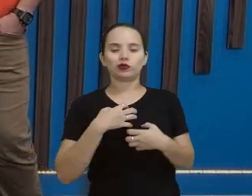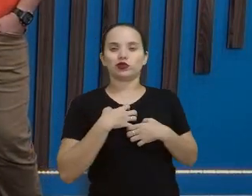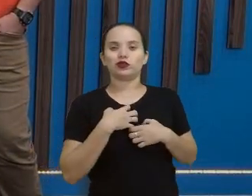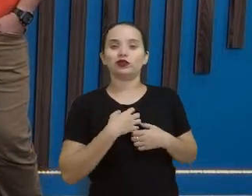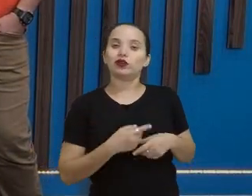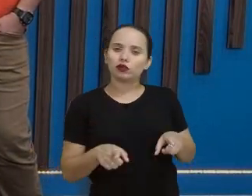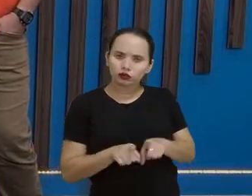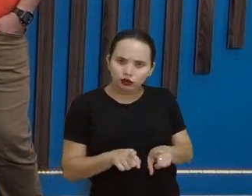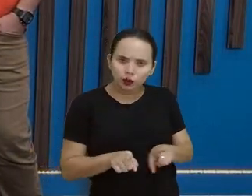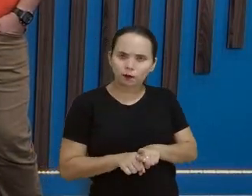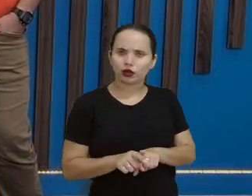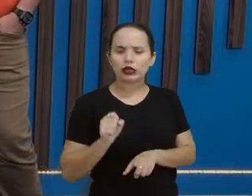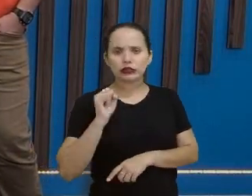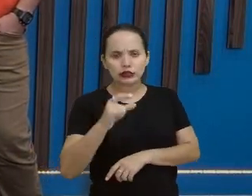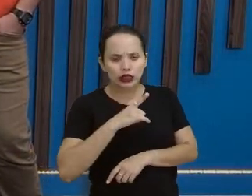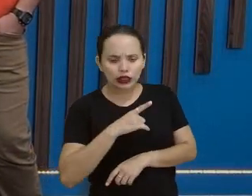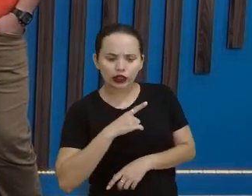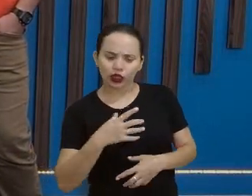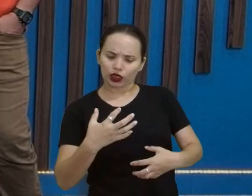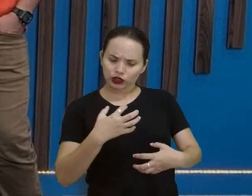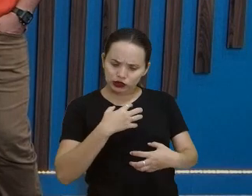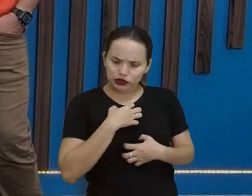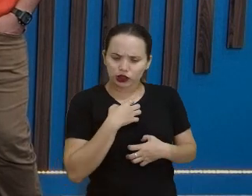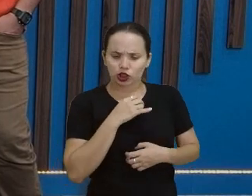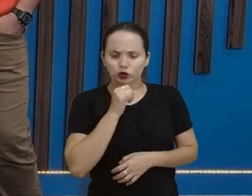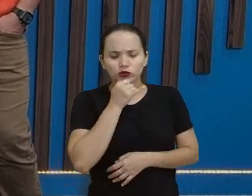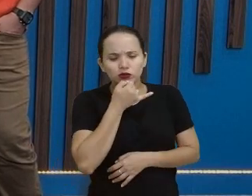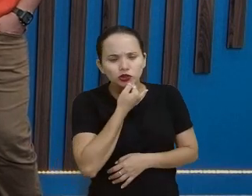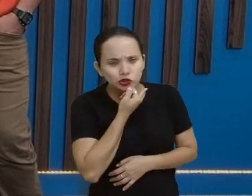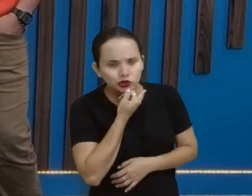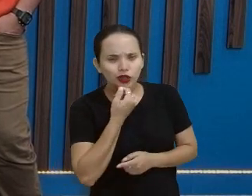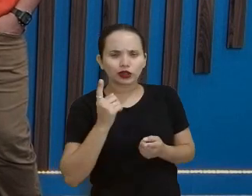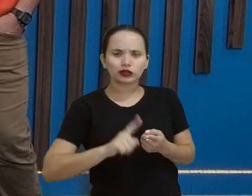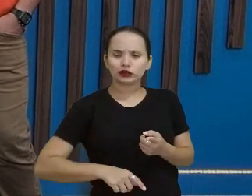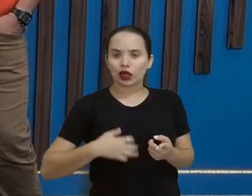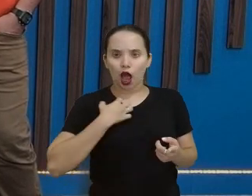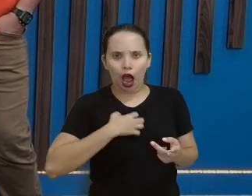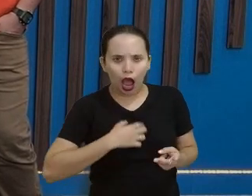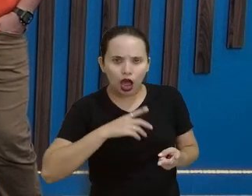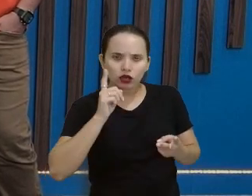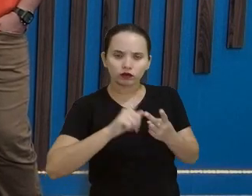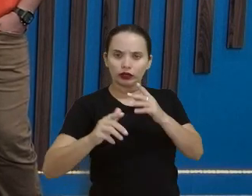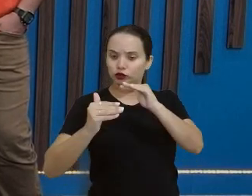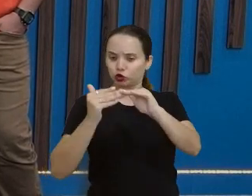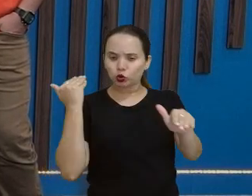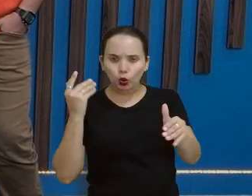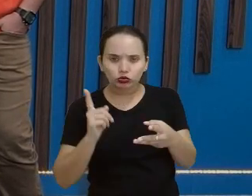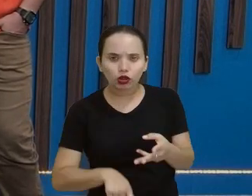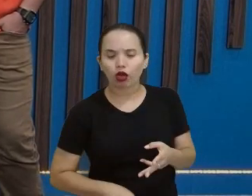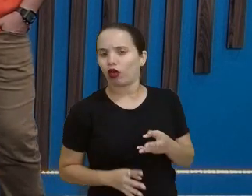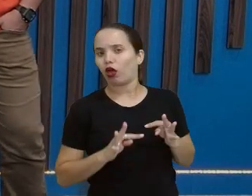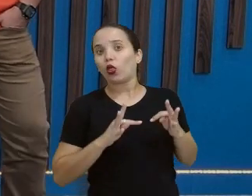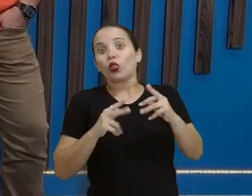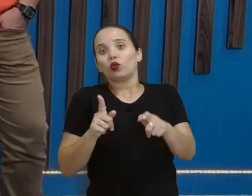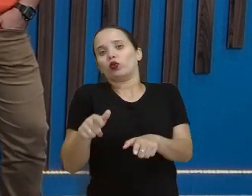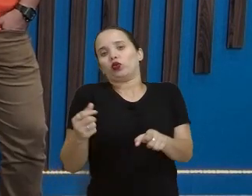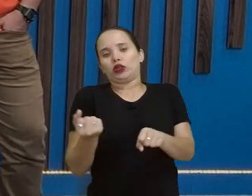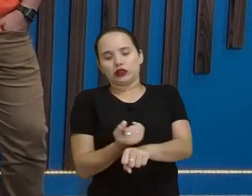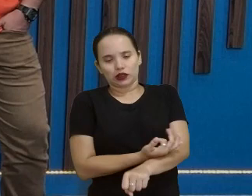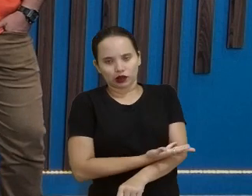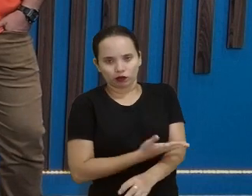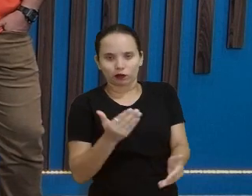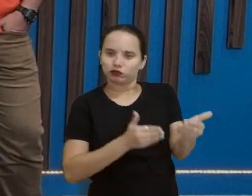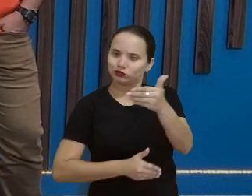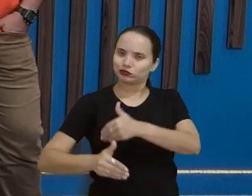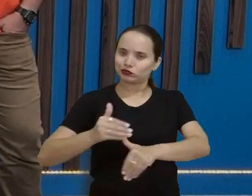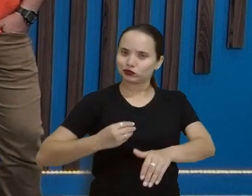está sentindo uma tristeza, que está sentindo uma raiva, que está discordando. Tudo são sentimentos e todos eles fazem parte. Então,